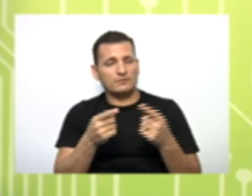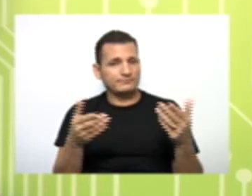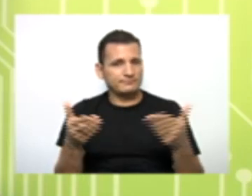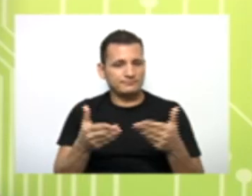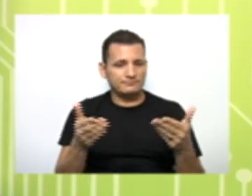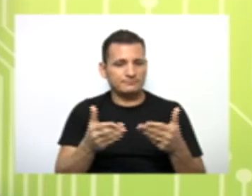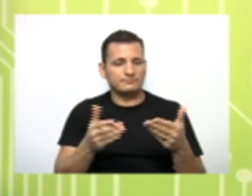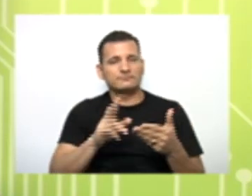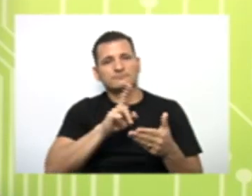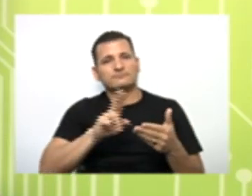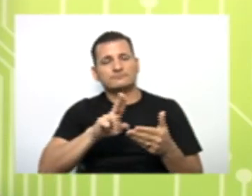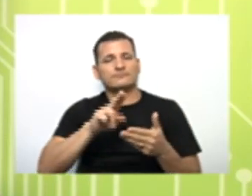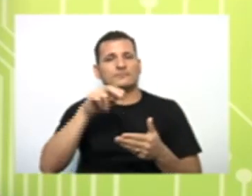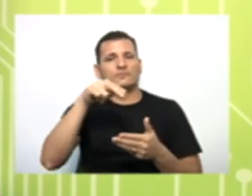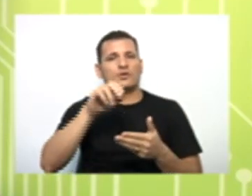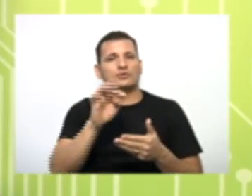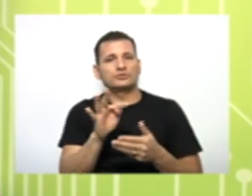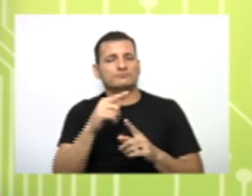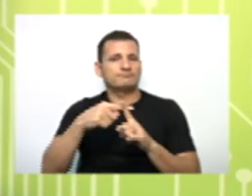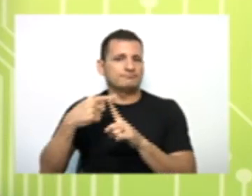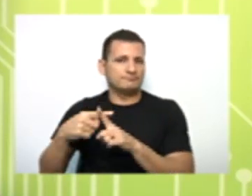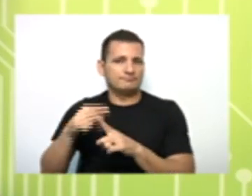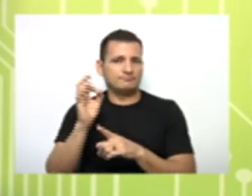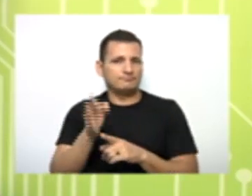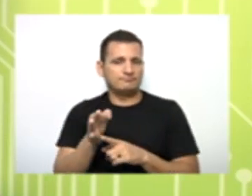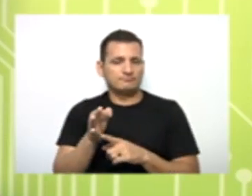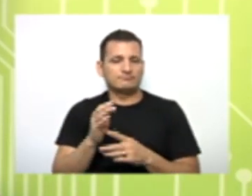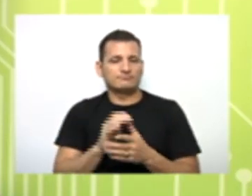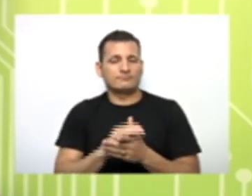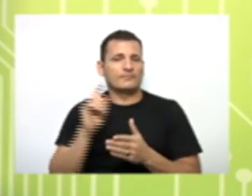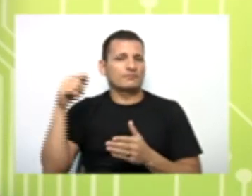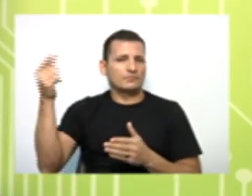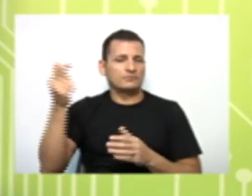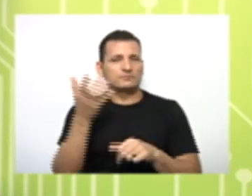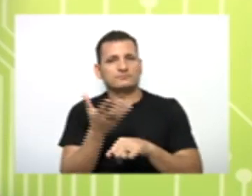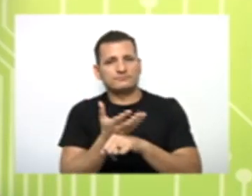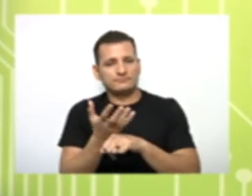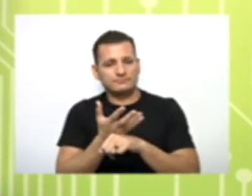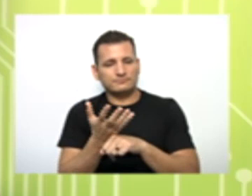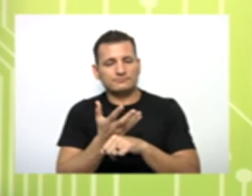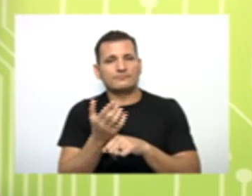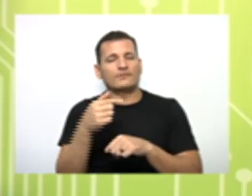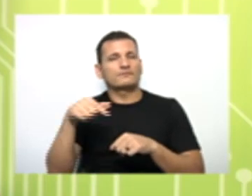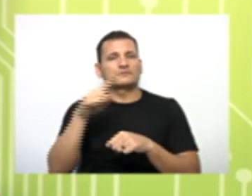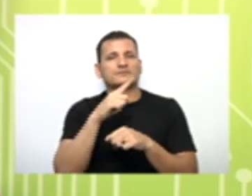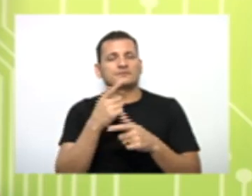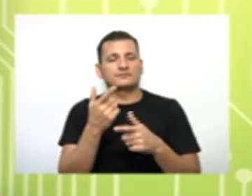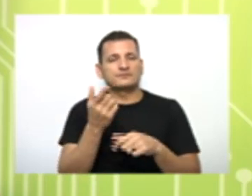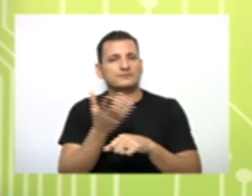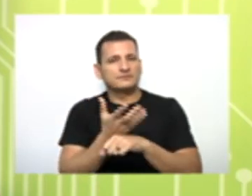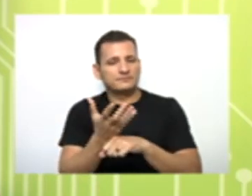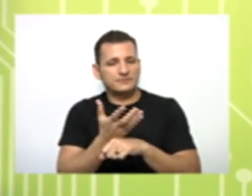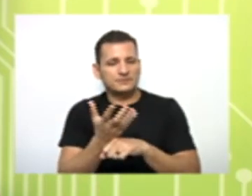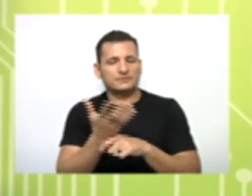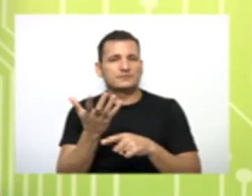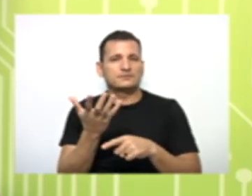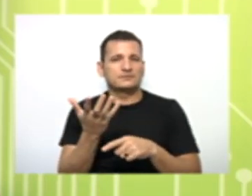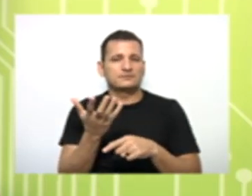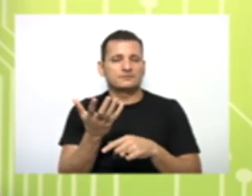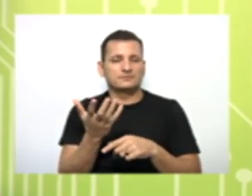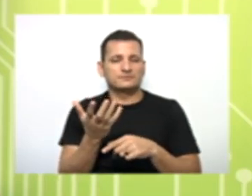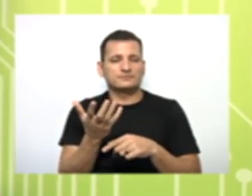agora vamos usar o Notepad++. Vamos começar, né? Certo? Nas próximas disciplinas, quando vocês forem para disciplinas